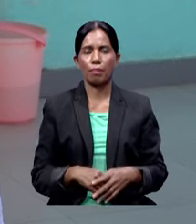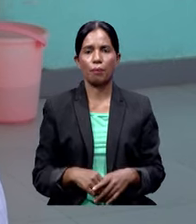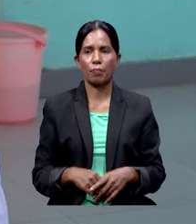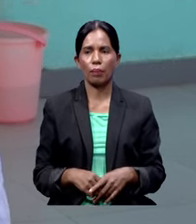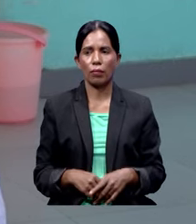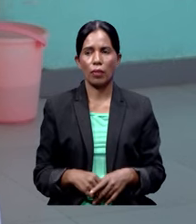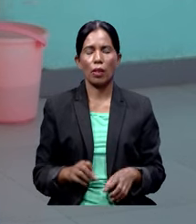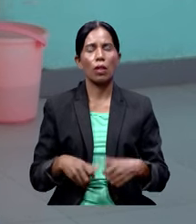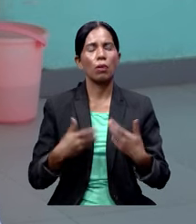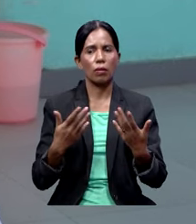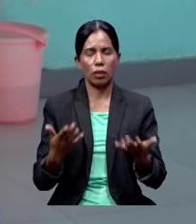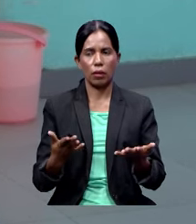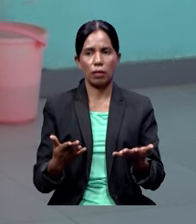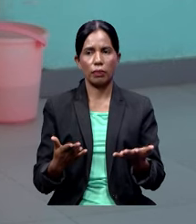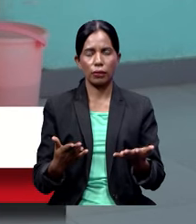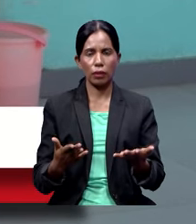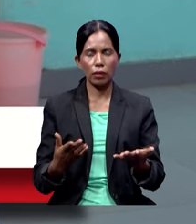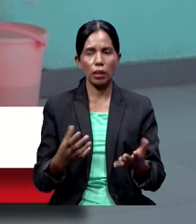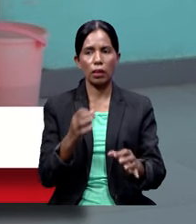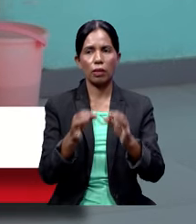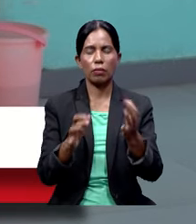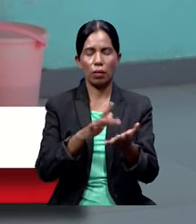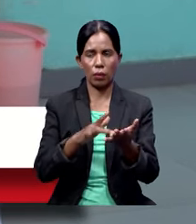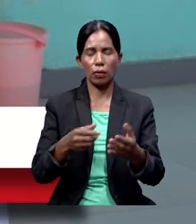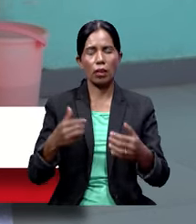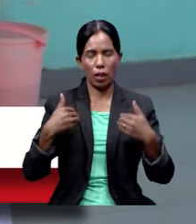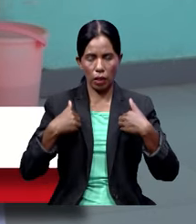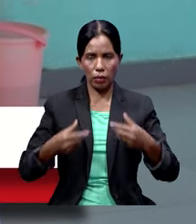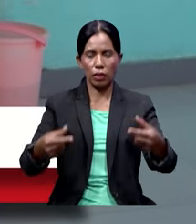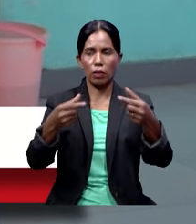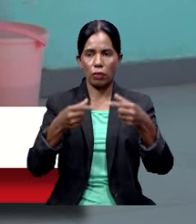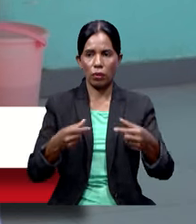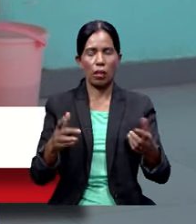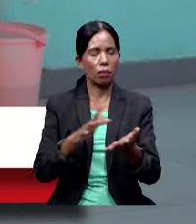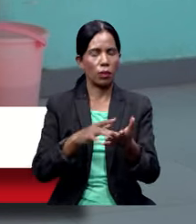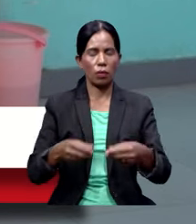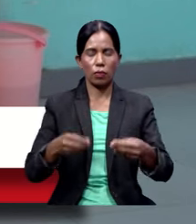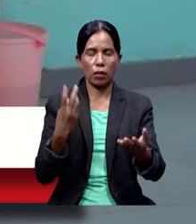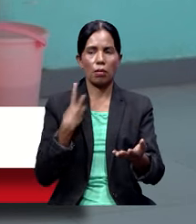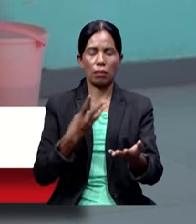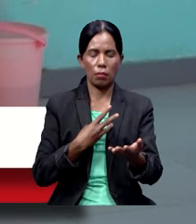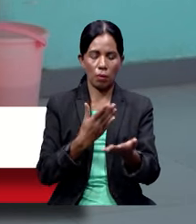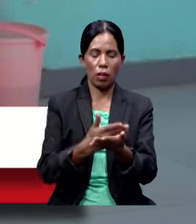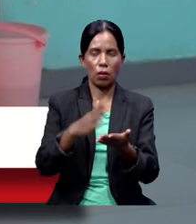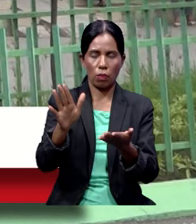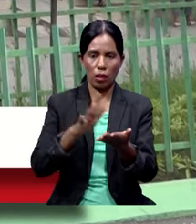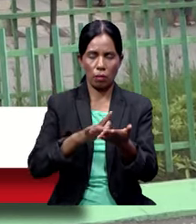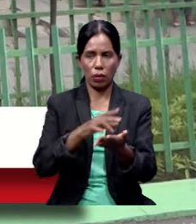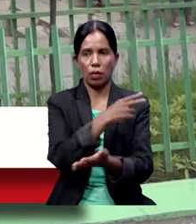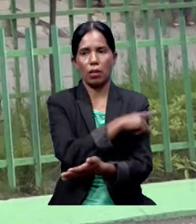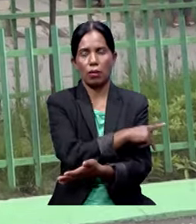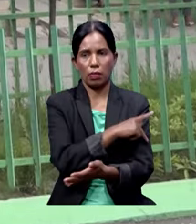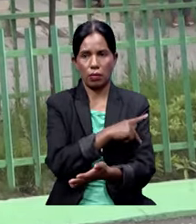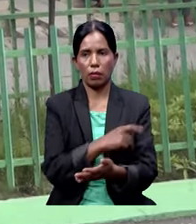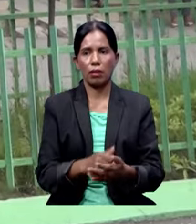quando deteta moras, se care que a moro claíha sira fo, se care que a moro claíha sira passa receita, mas só se ia apotique.